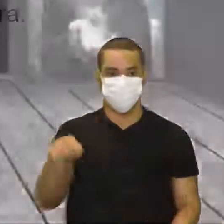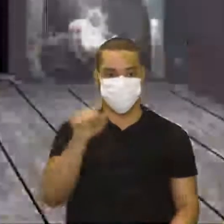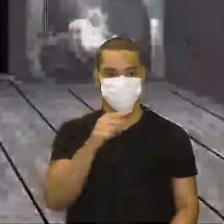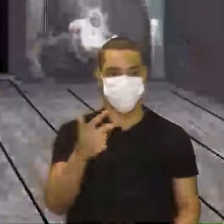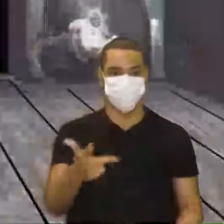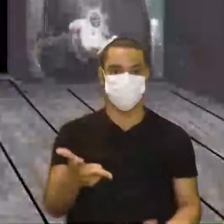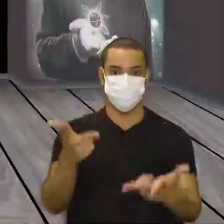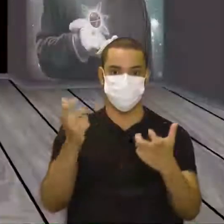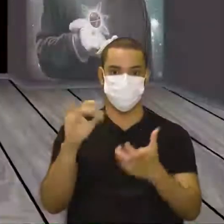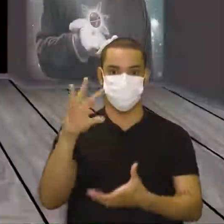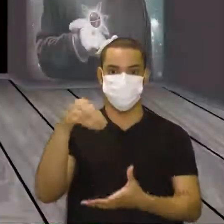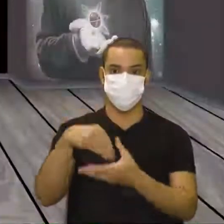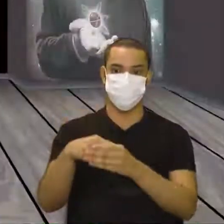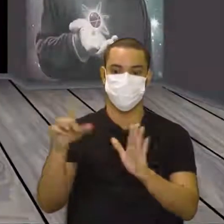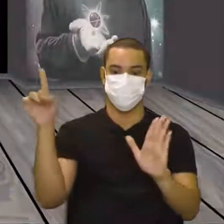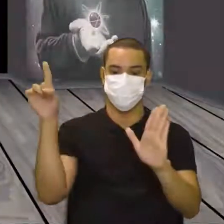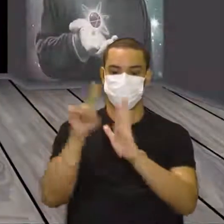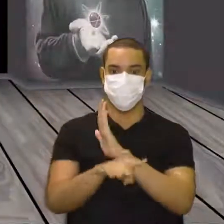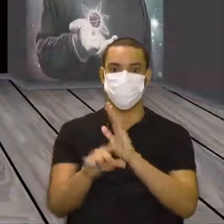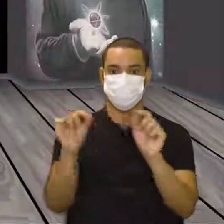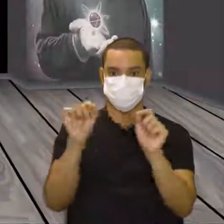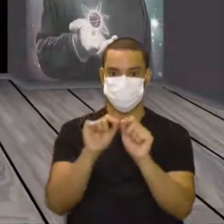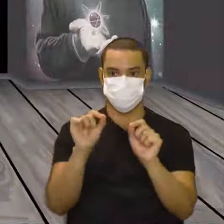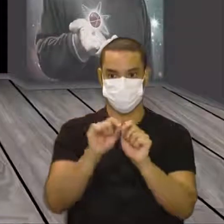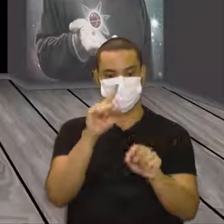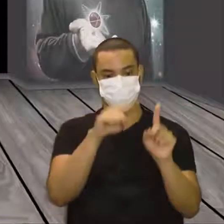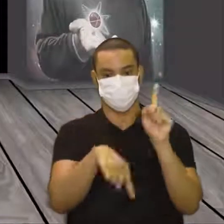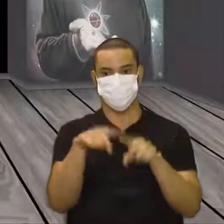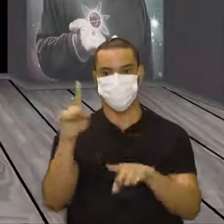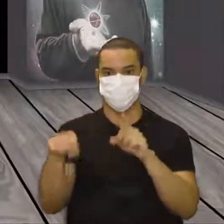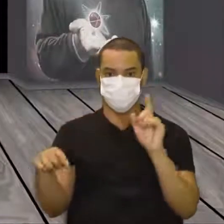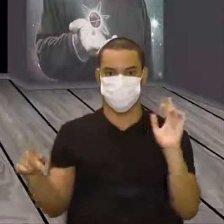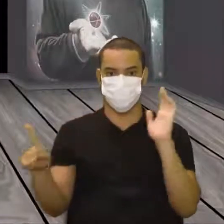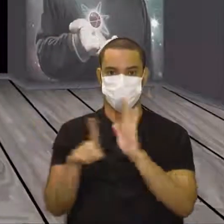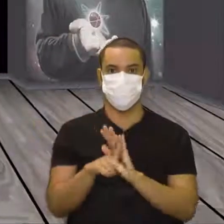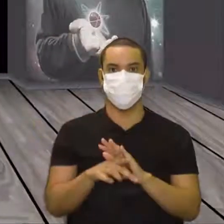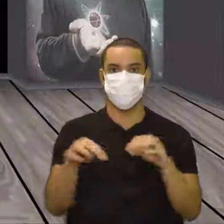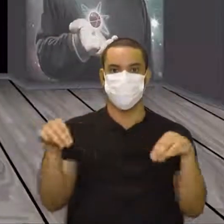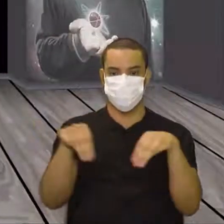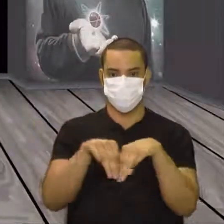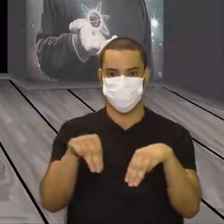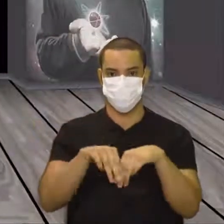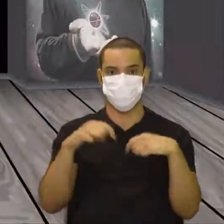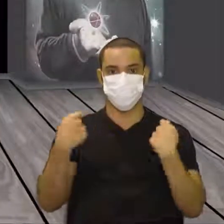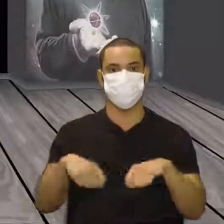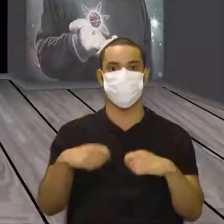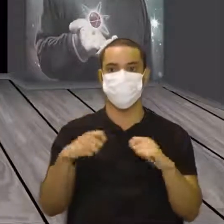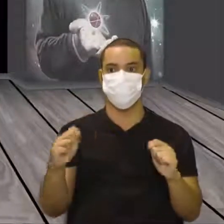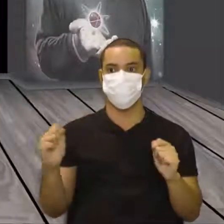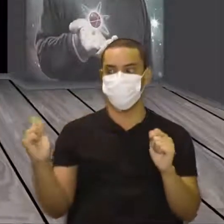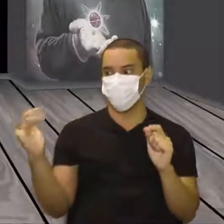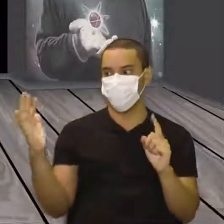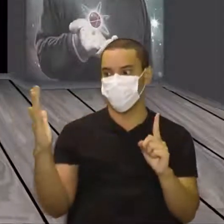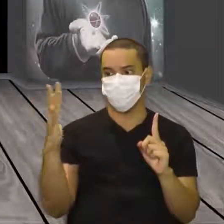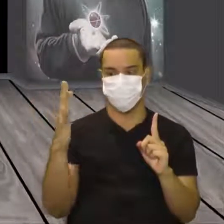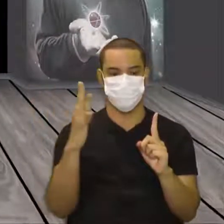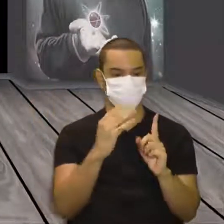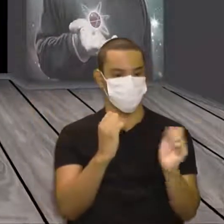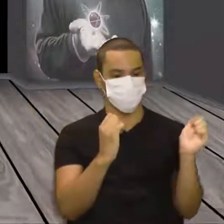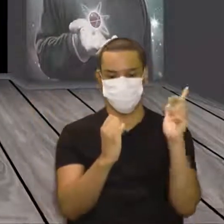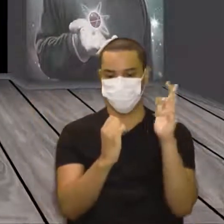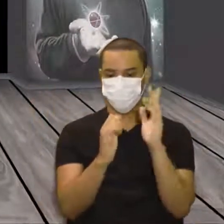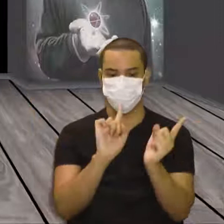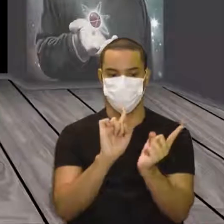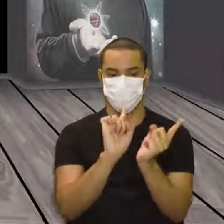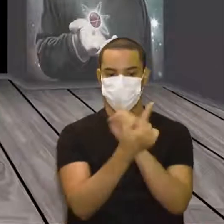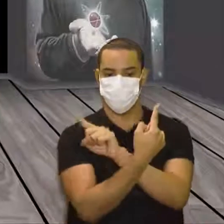que na questão, para eu ter essa variação do fluxo magnético, a gente teve que a movimentação em sentidos opostos,